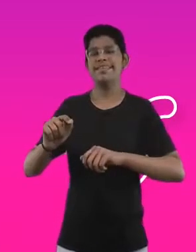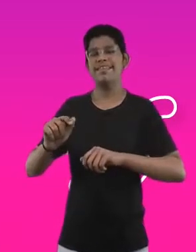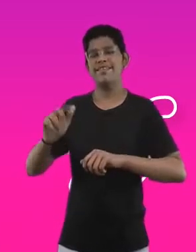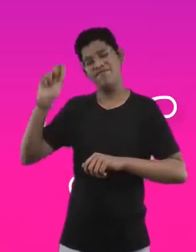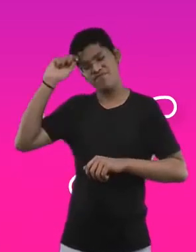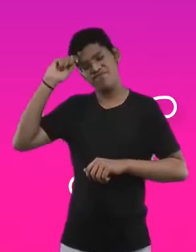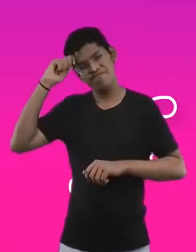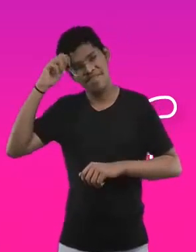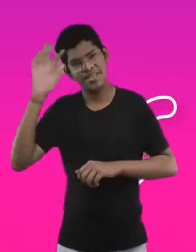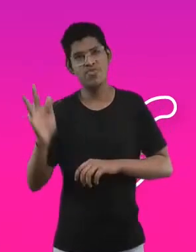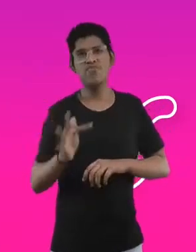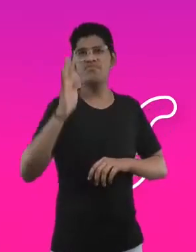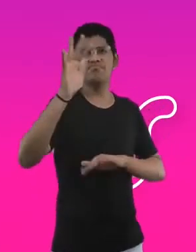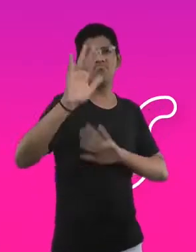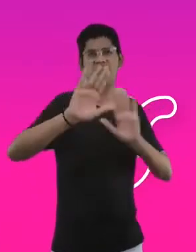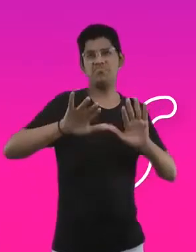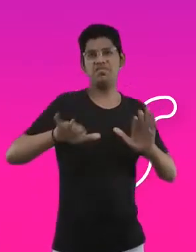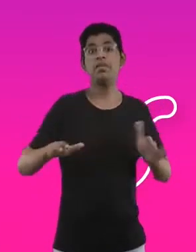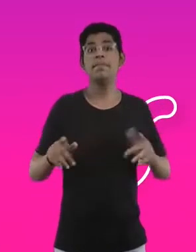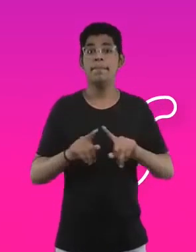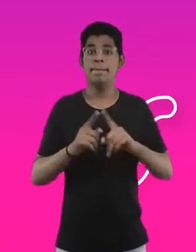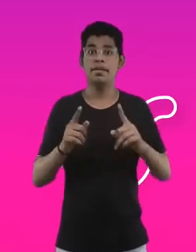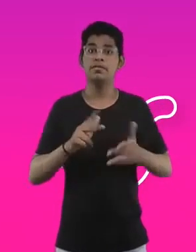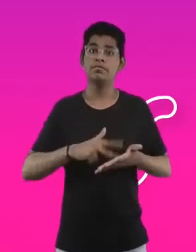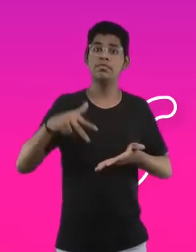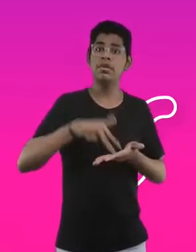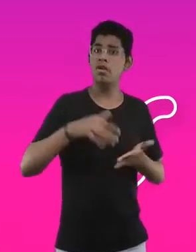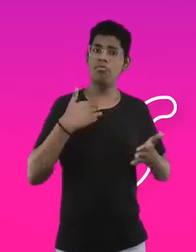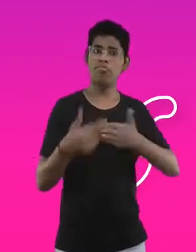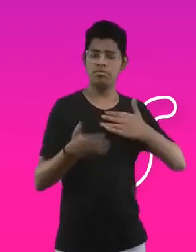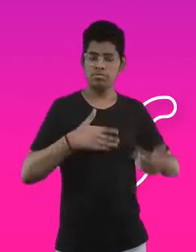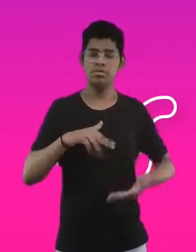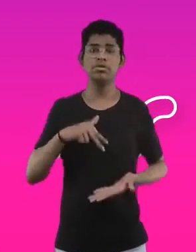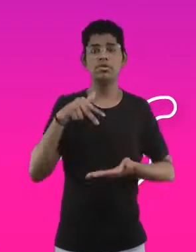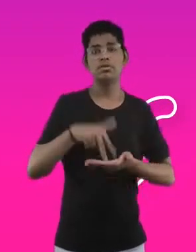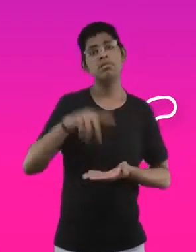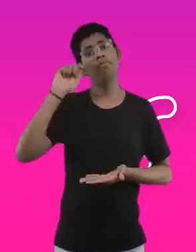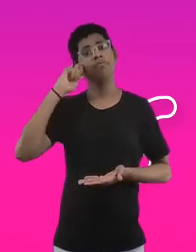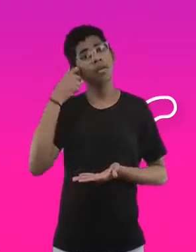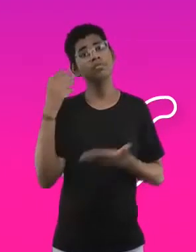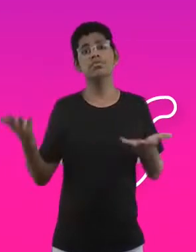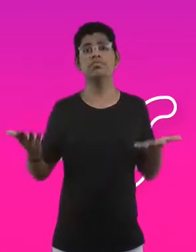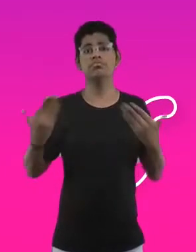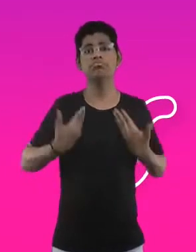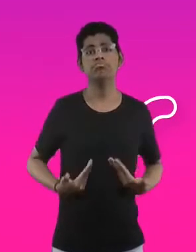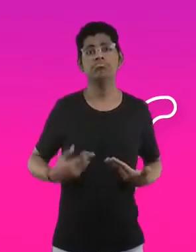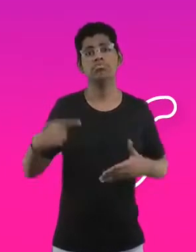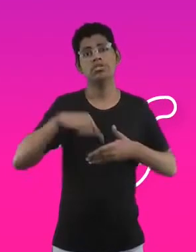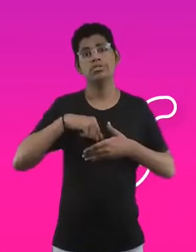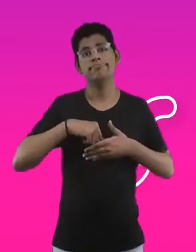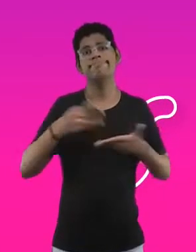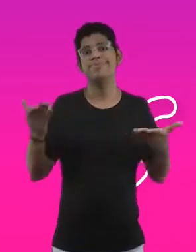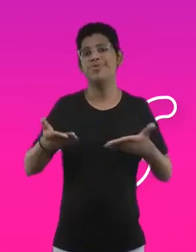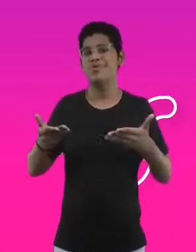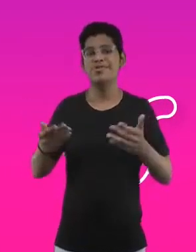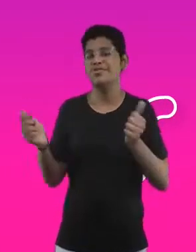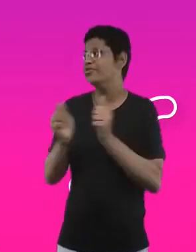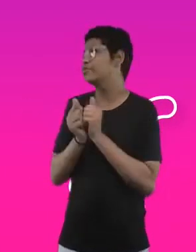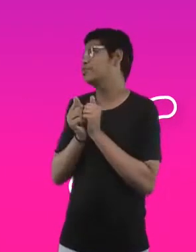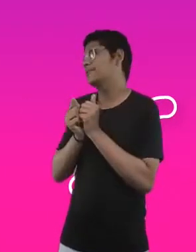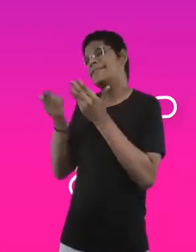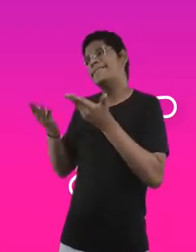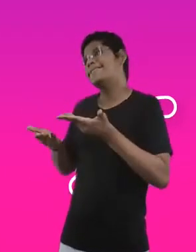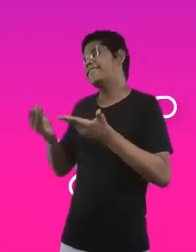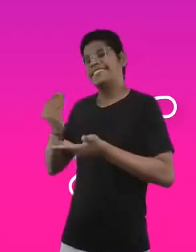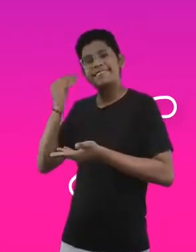Enfim, eu faço parte deles de qualquer forma, e hoje eu estou aqui com eles. Eu acho que isso diz muito sobre a experiência de